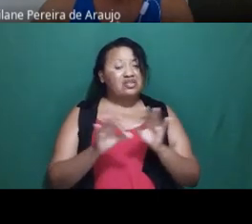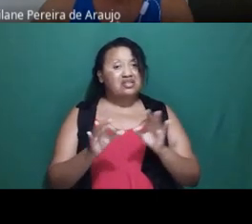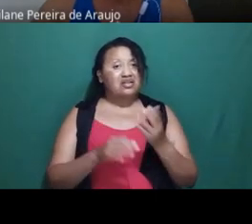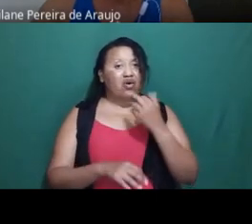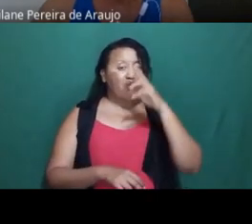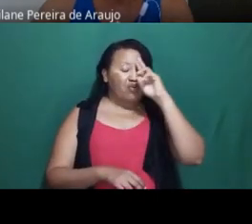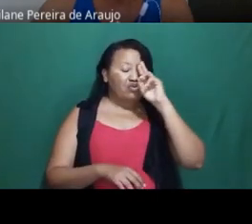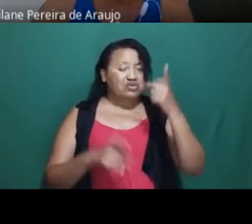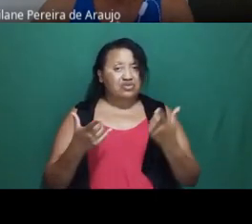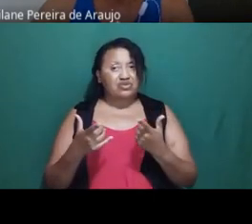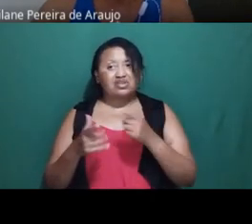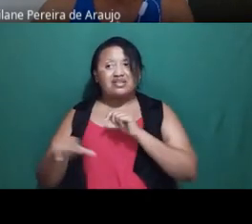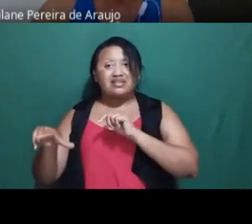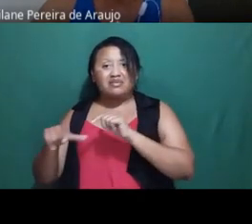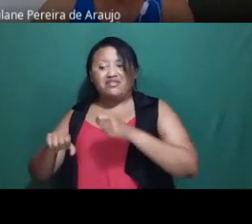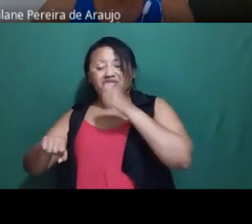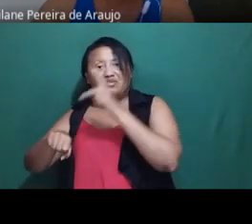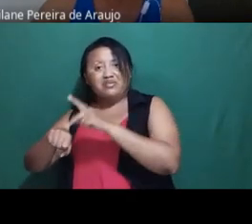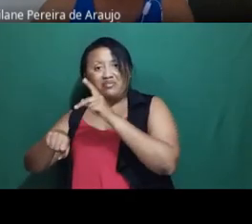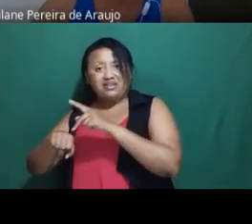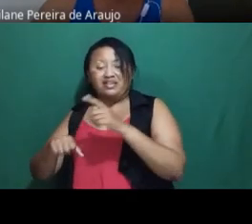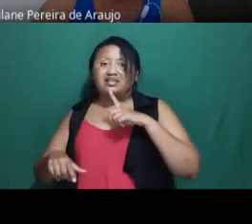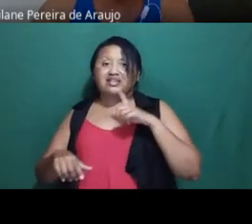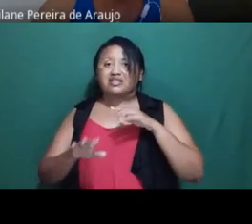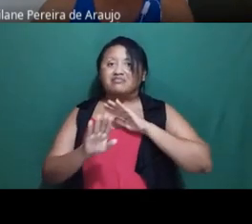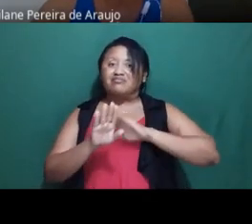Pedreira que havia para além de um grande